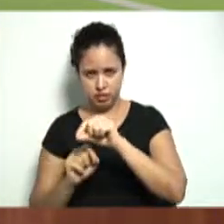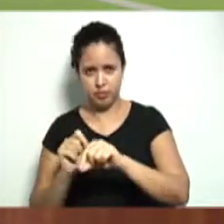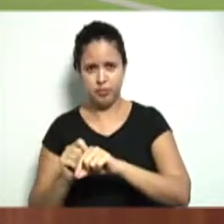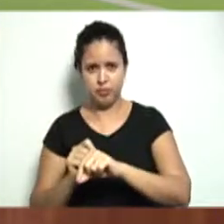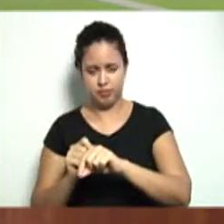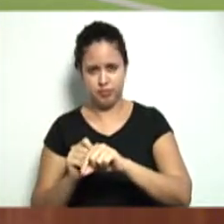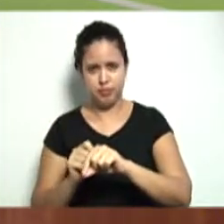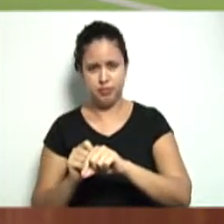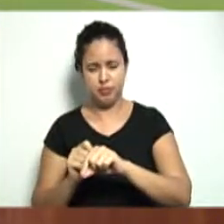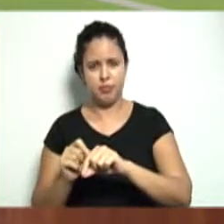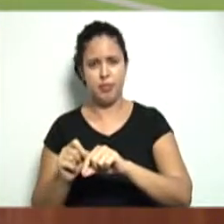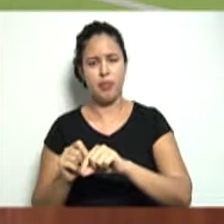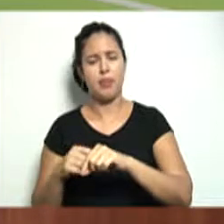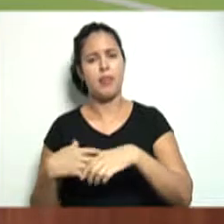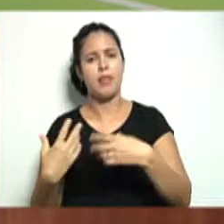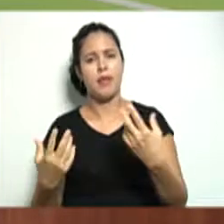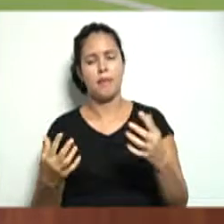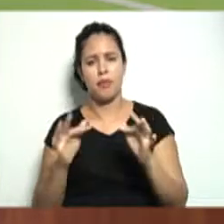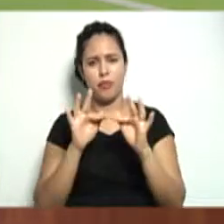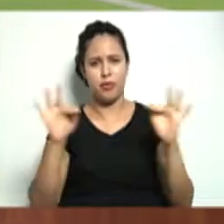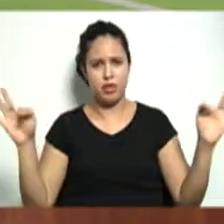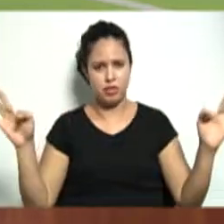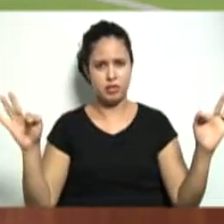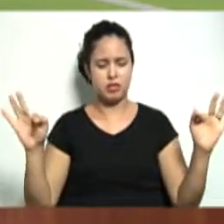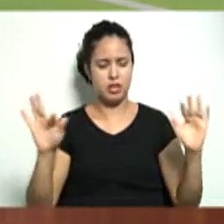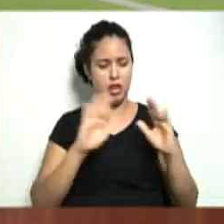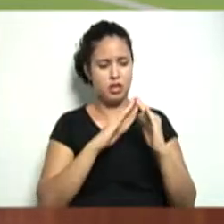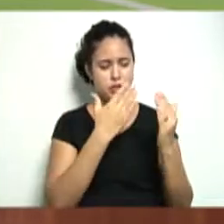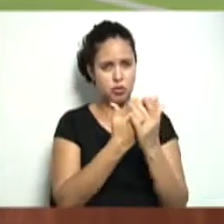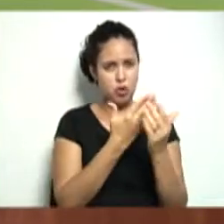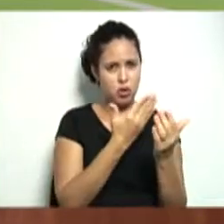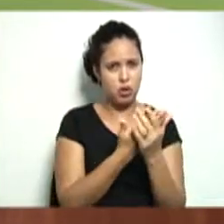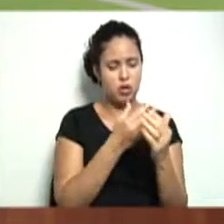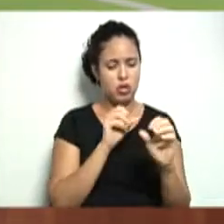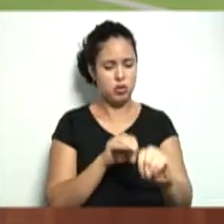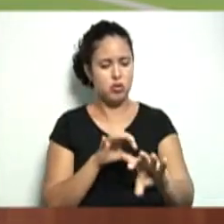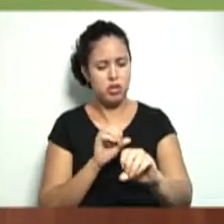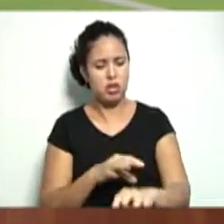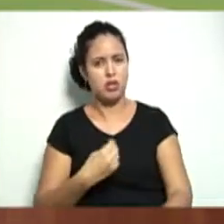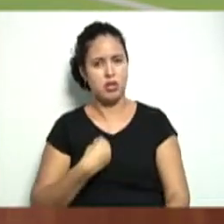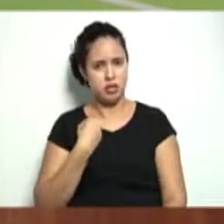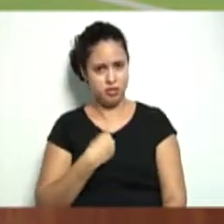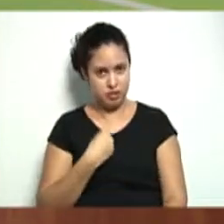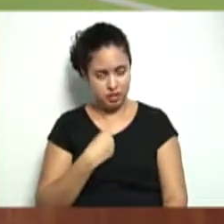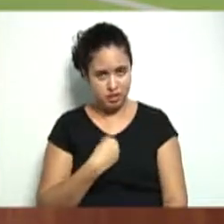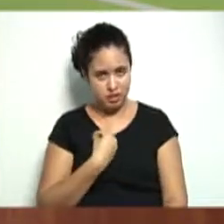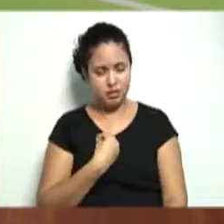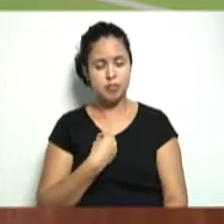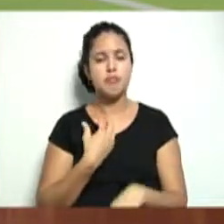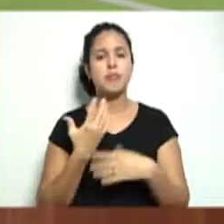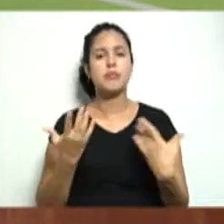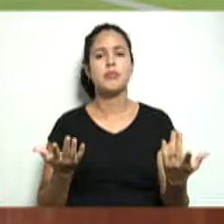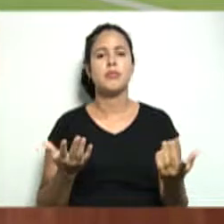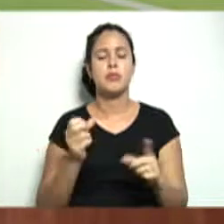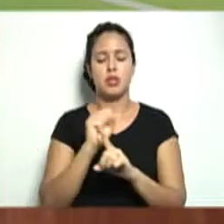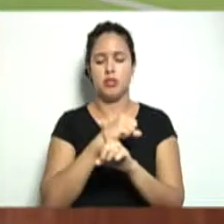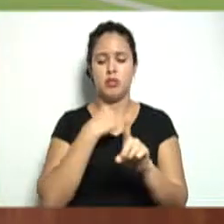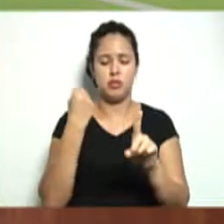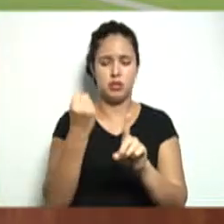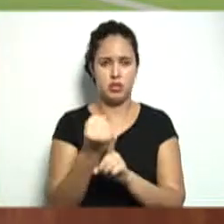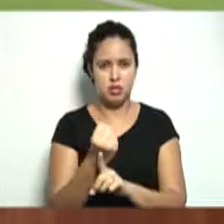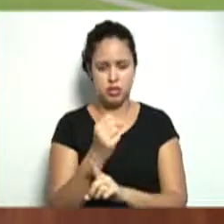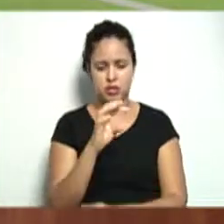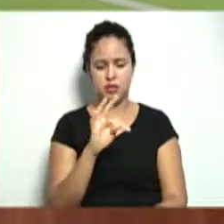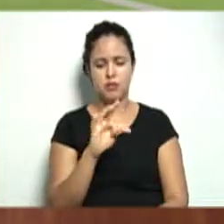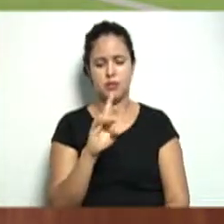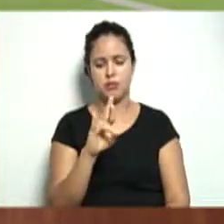aí? Essa escola educa para a vida, educar para a vida. Pois é, na sociedade tribal, pelo que a professora